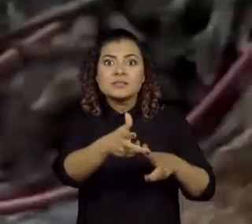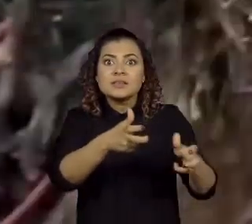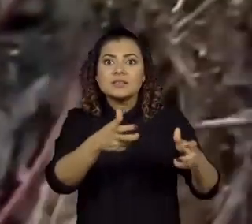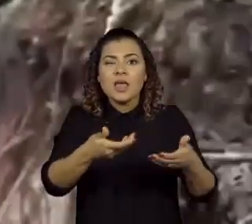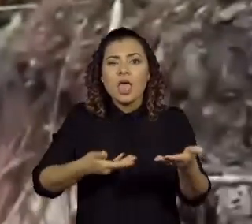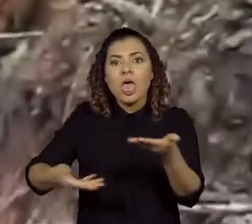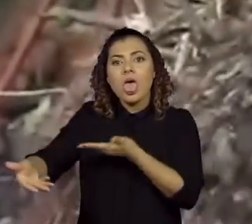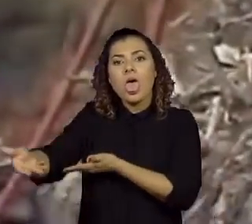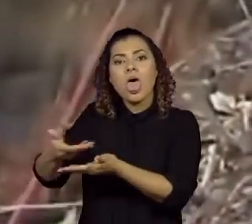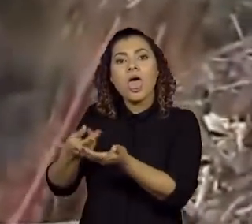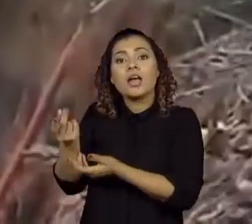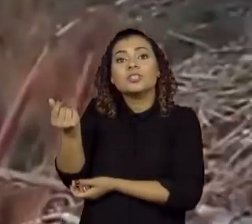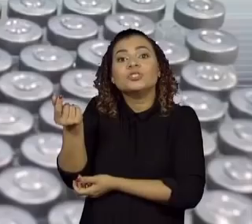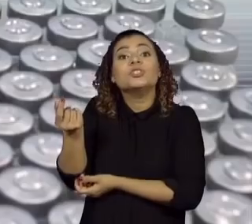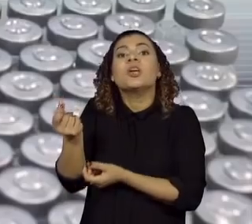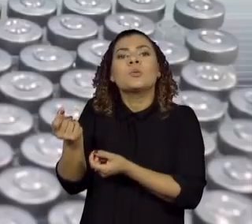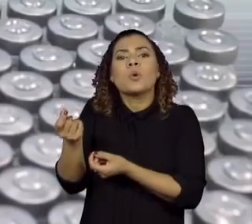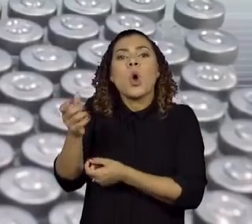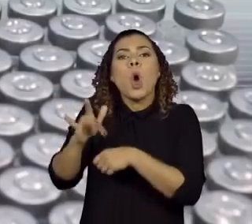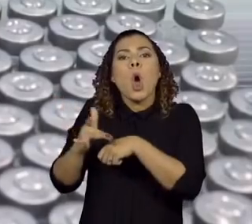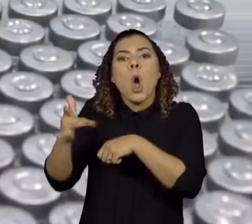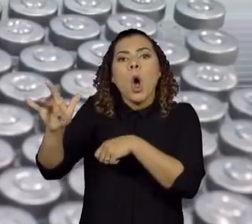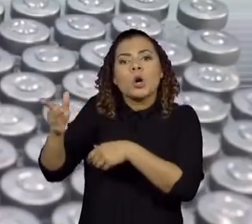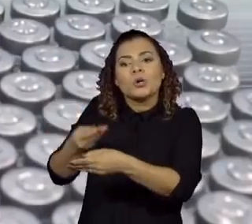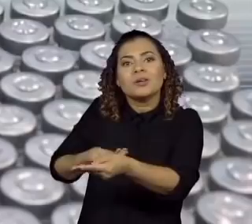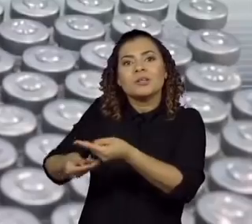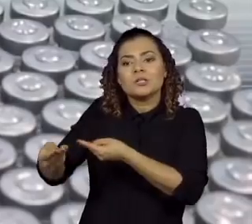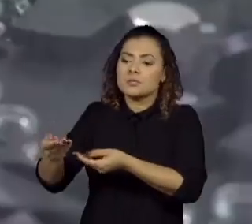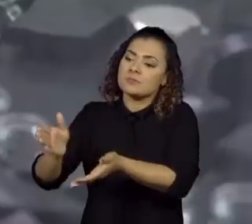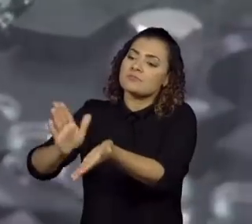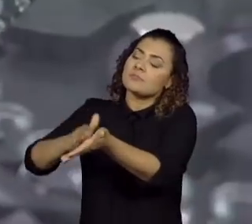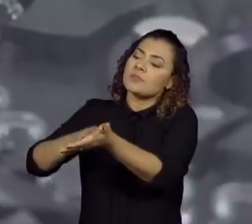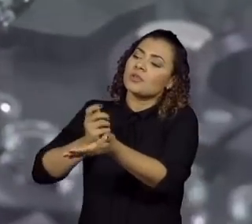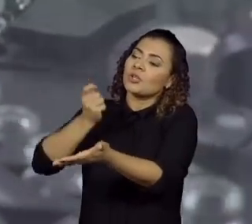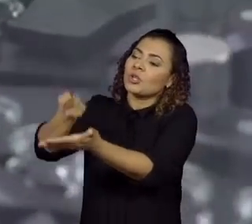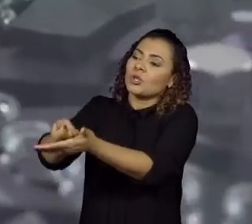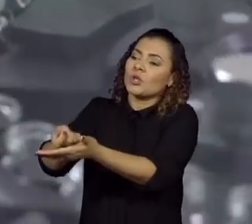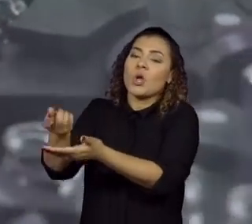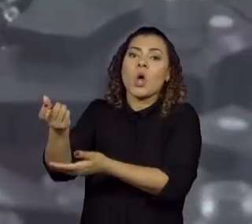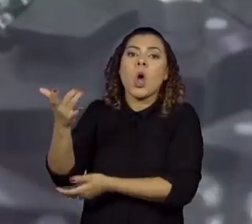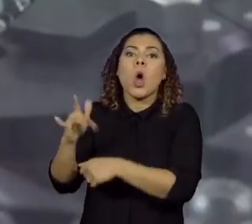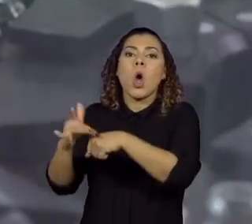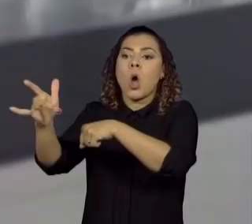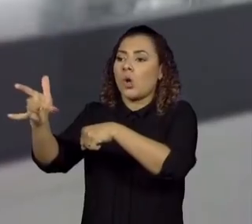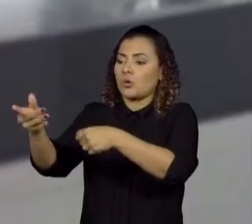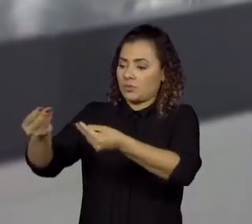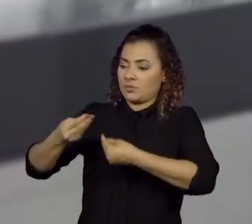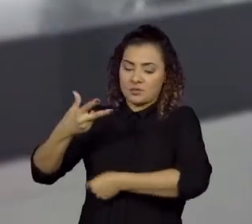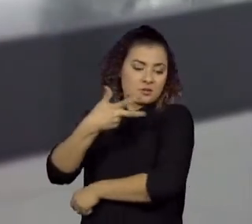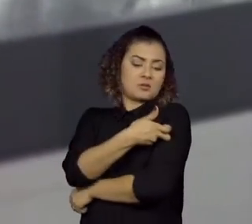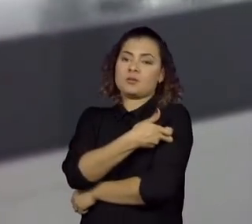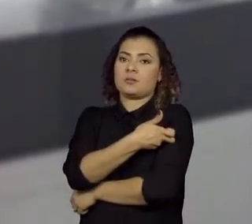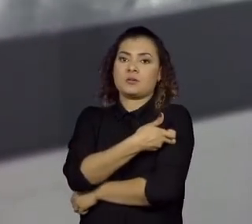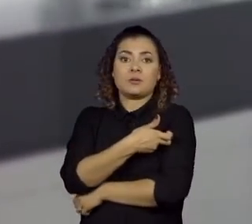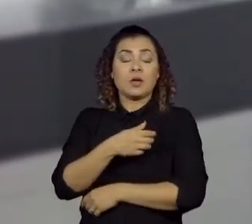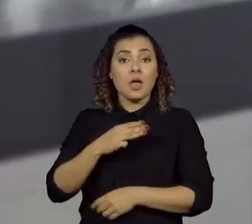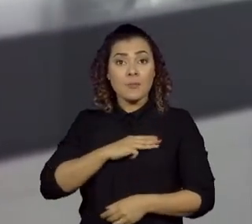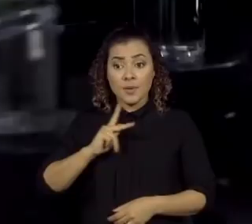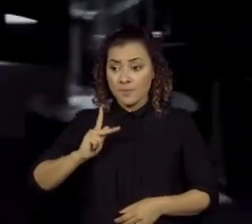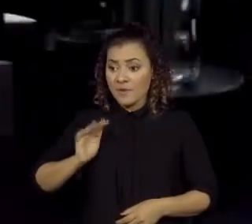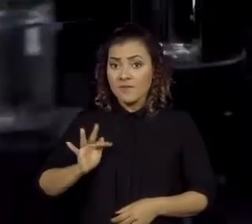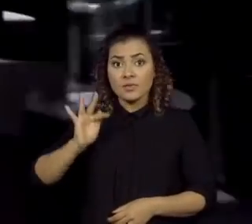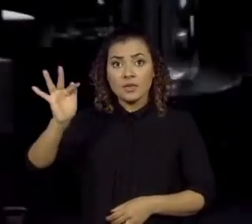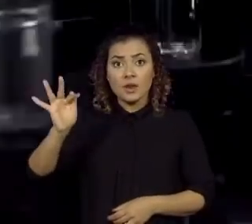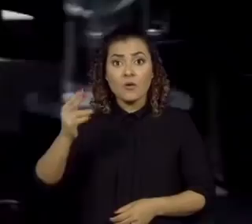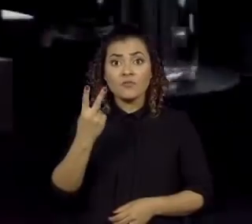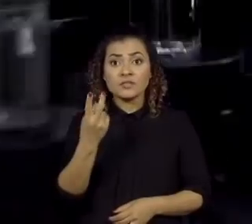ouro extraído ilegalmente. Segundo o documento enviado ao Ministério da Saúde e ao Ministério Público Federal,